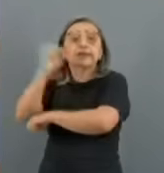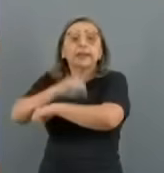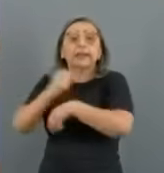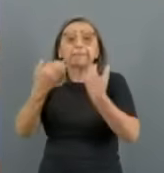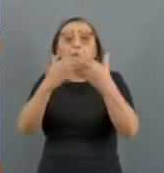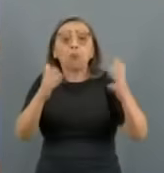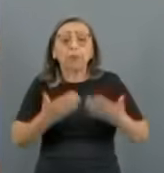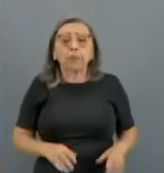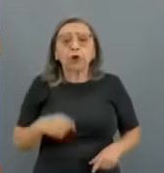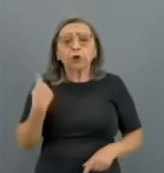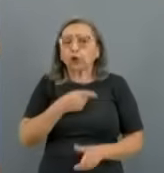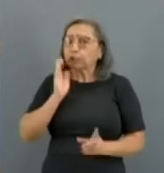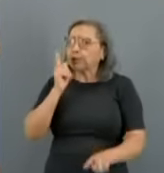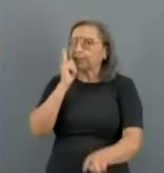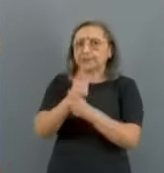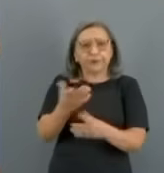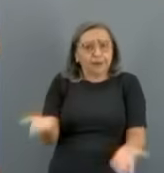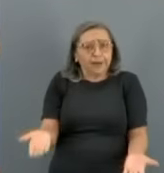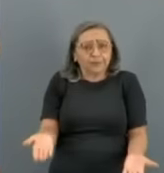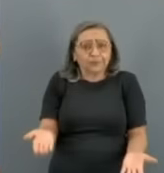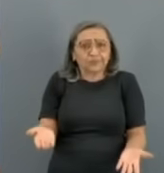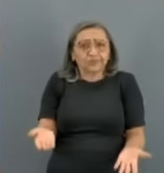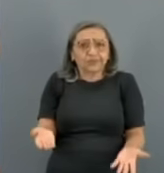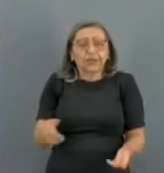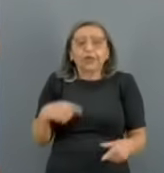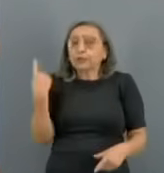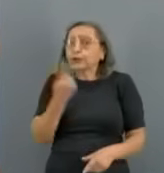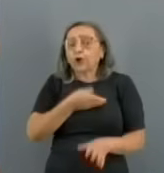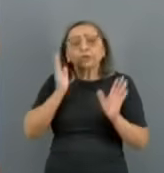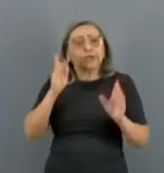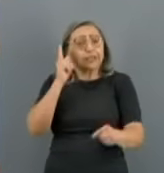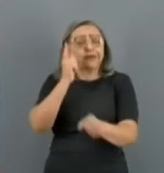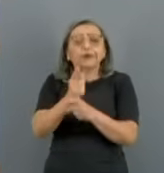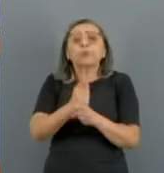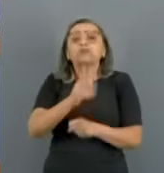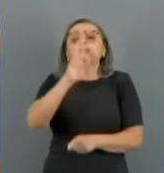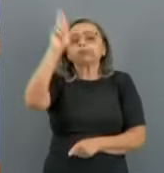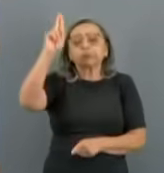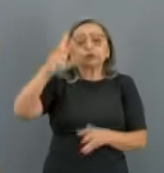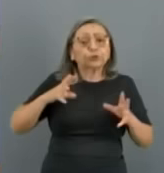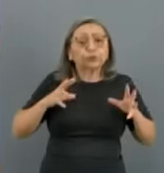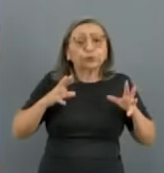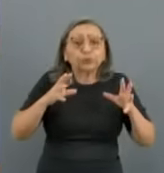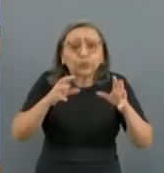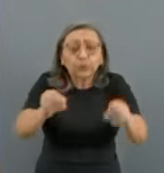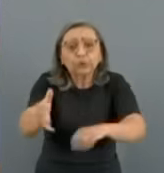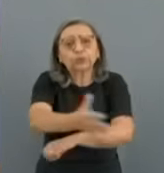Nós identificamos os mentores de todo esse golpe.